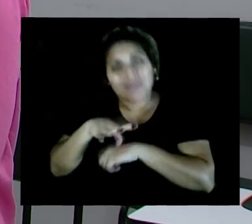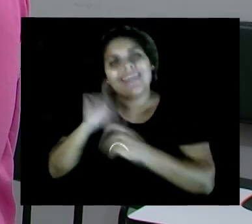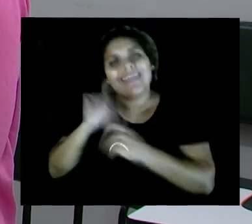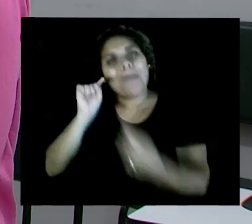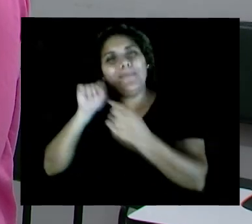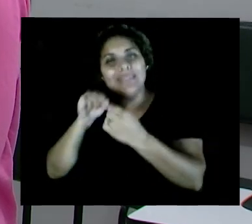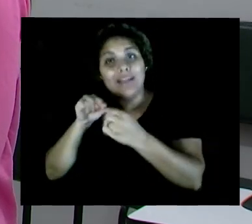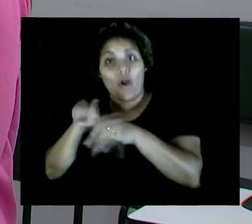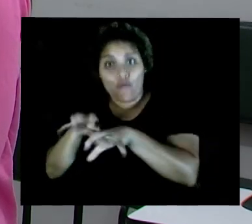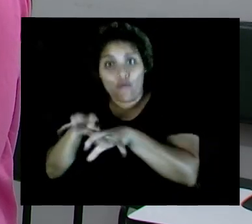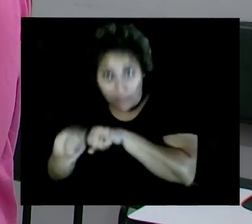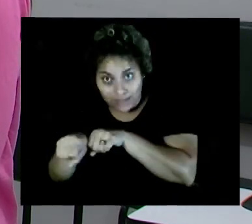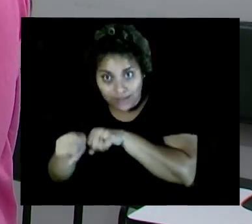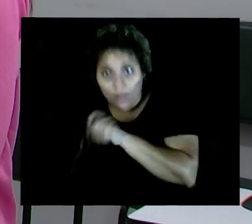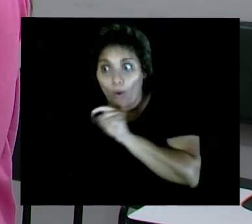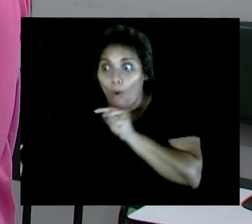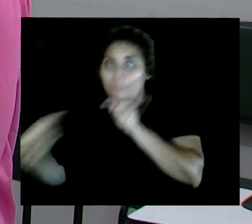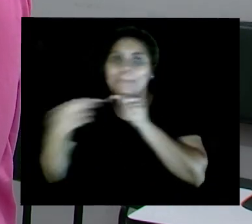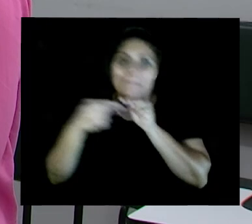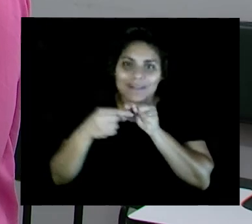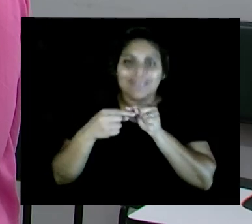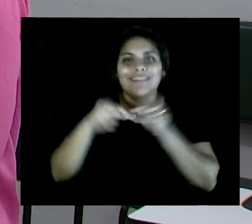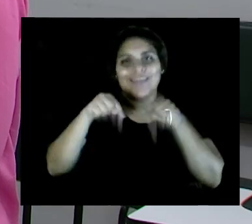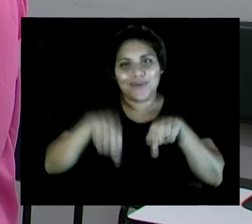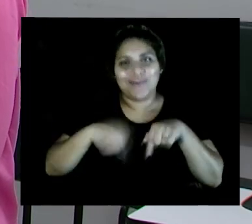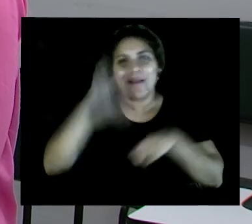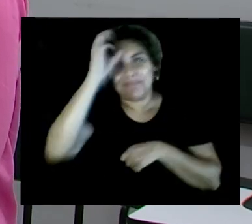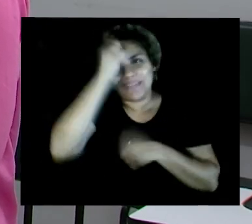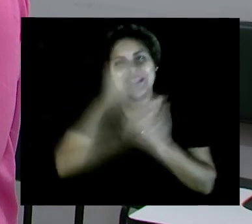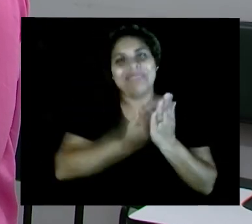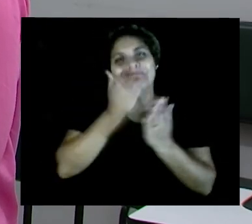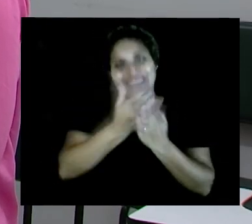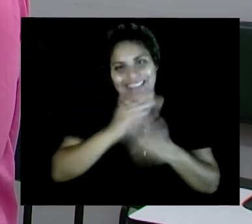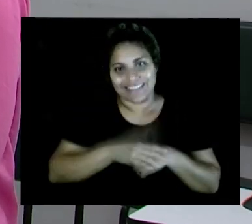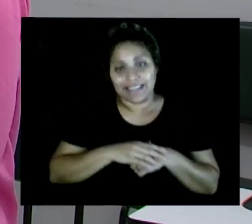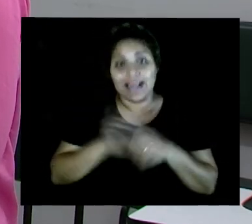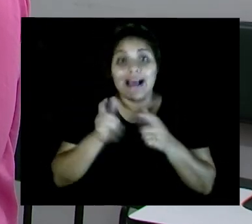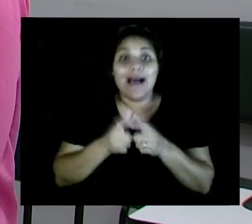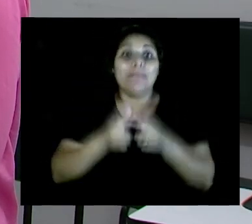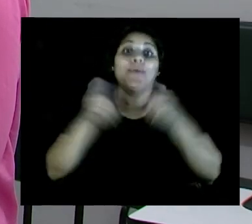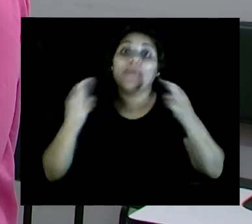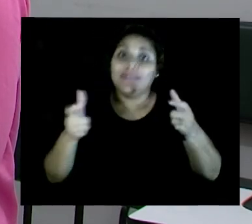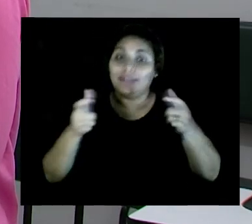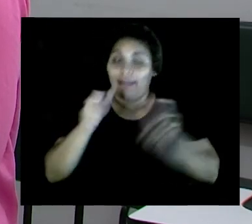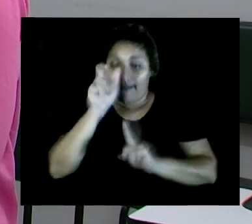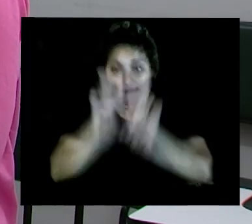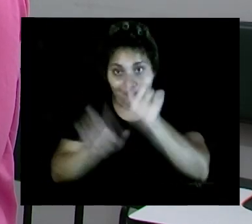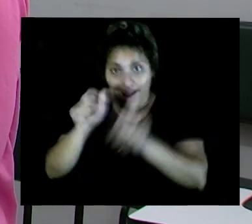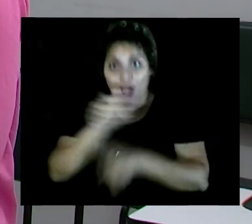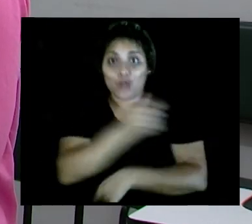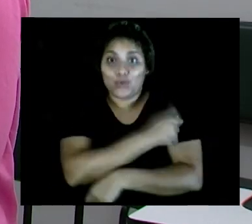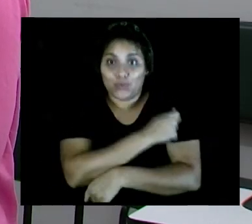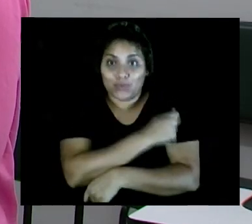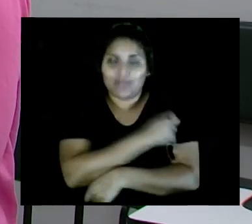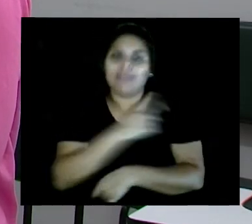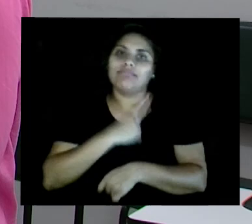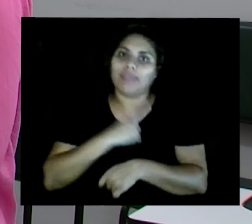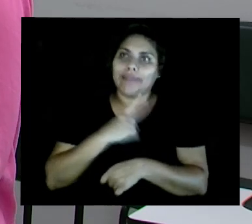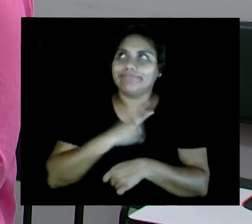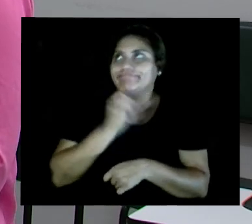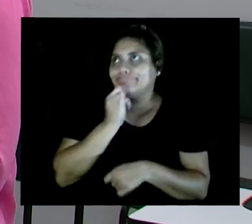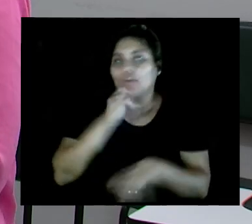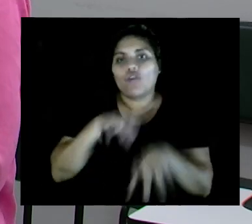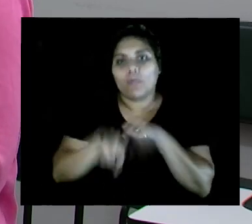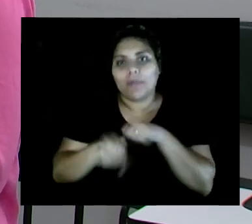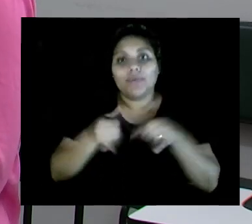que tenha a ver com o que ele vai aprender. A maioria dos alunos que a gente tem essa formação